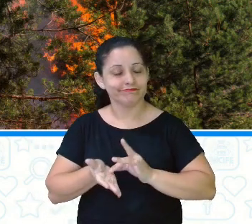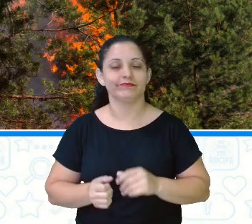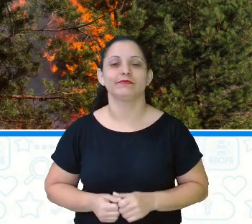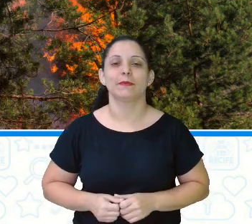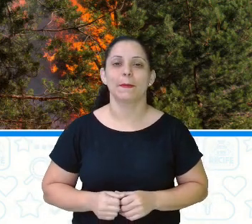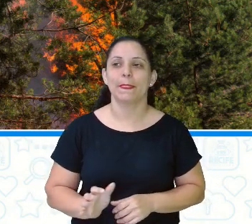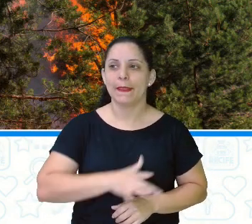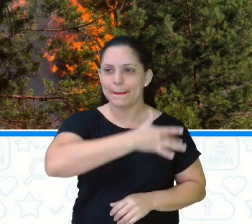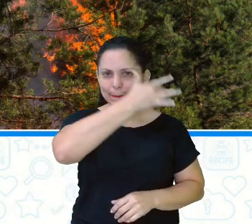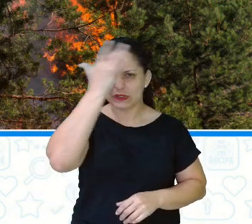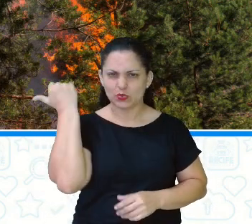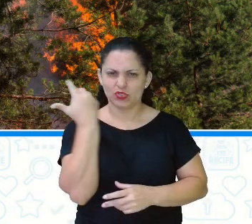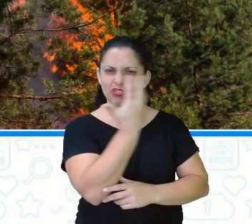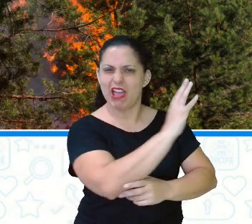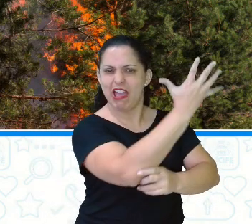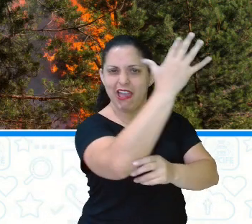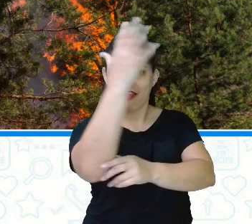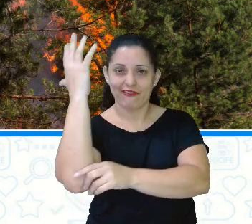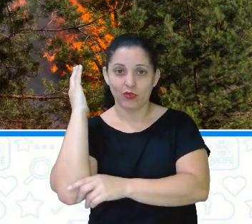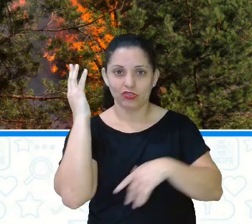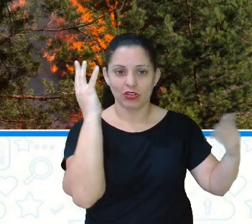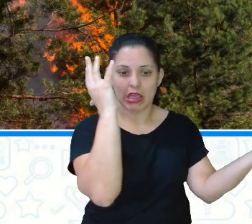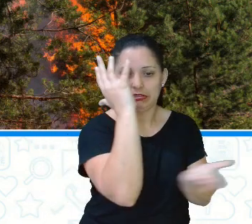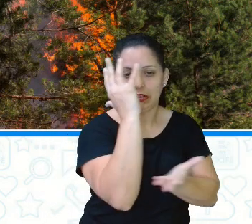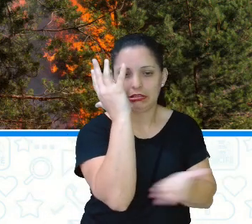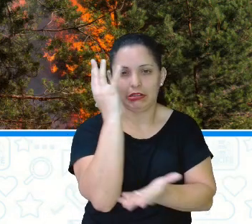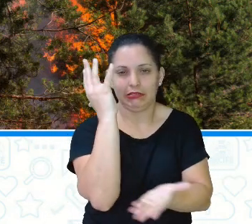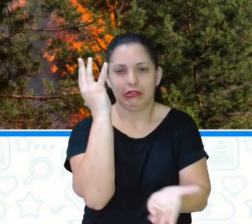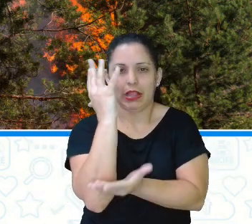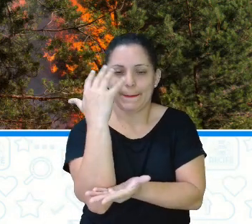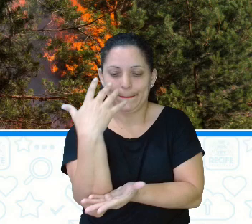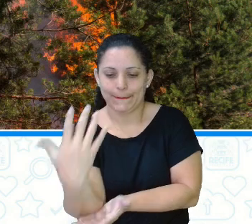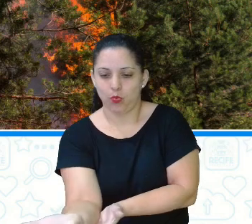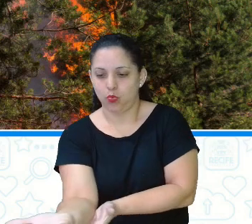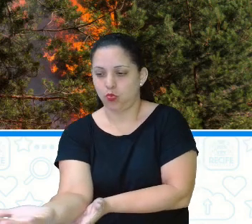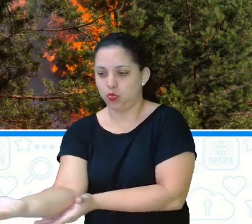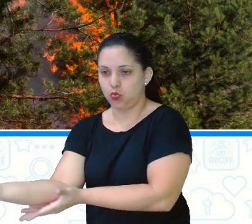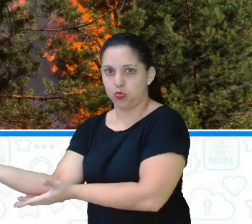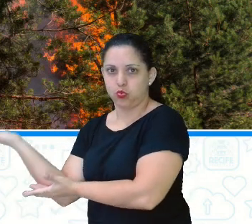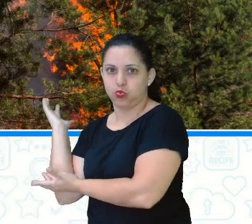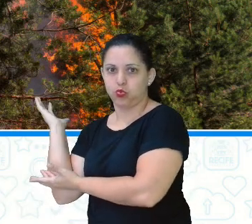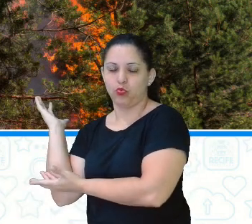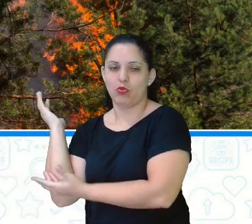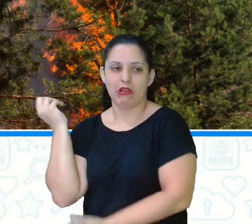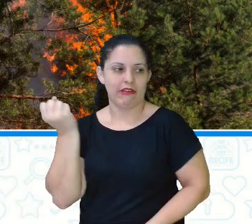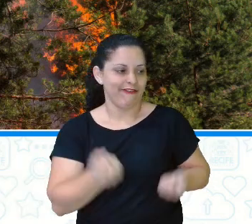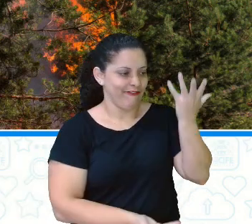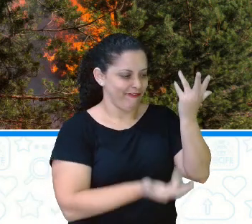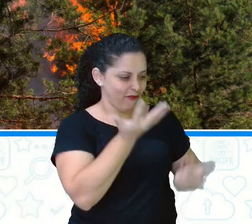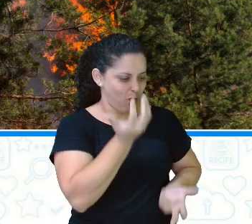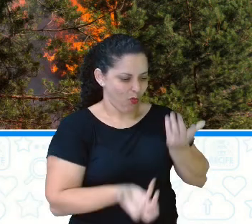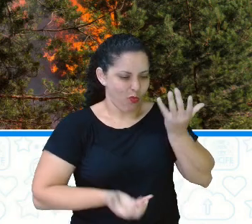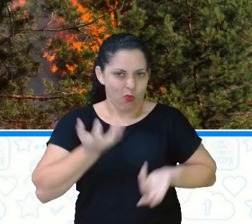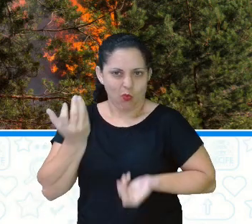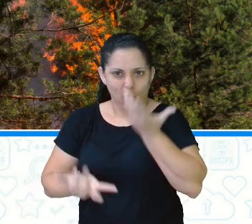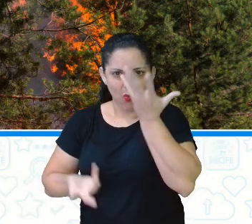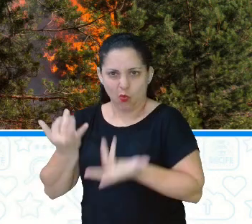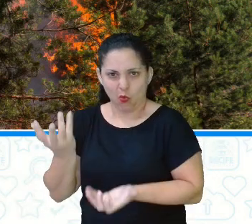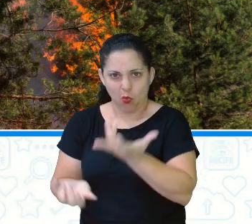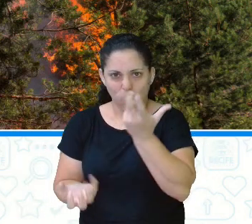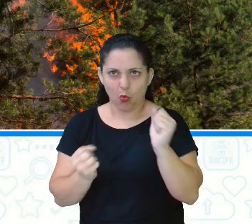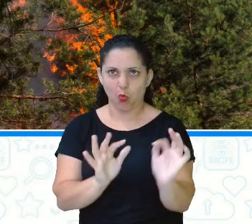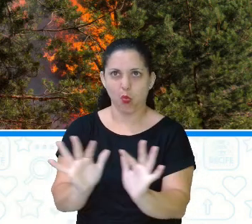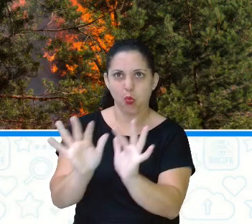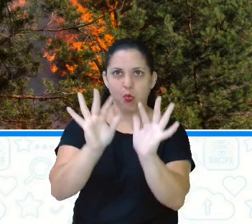que cortam as árvores, que promovem desmatamento, queimadas. Todo